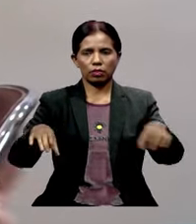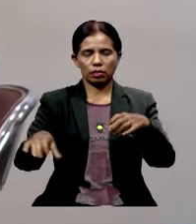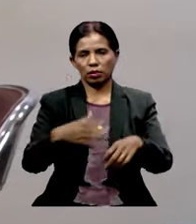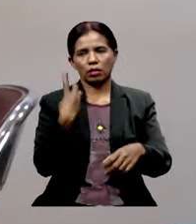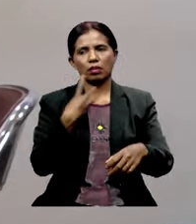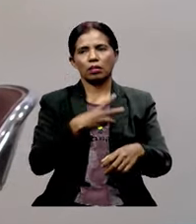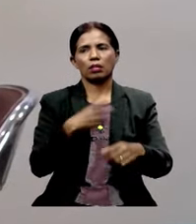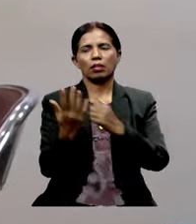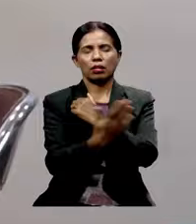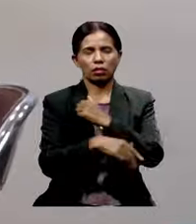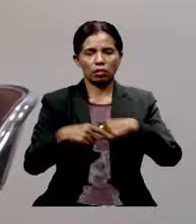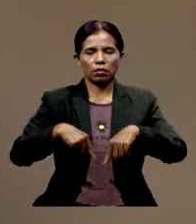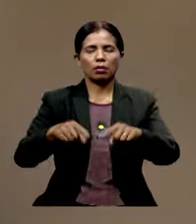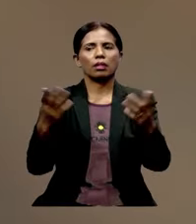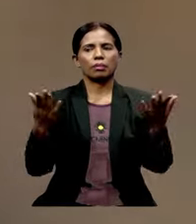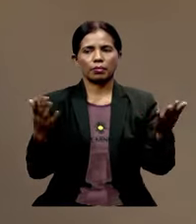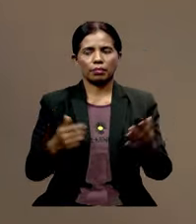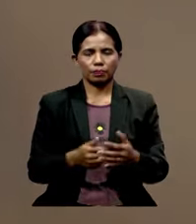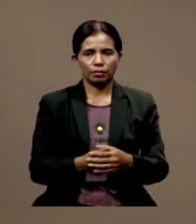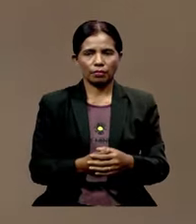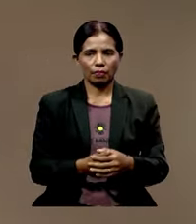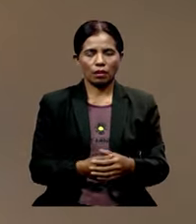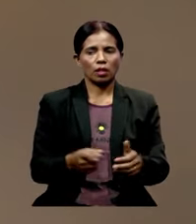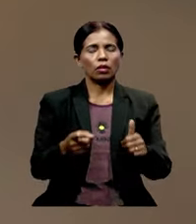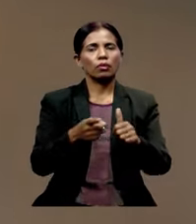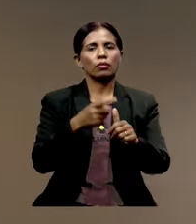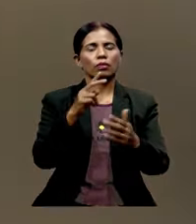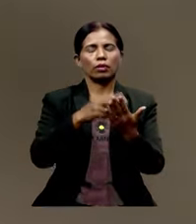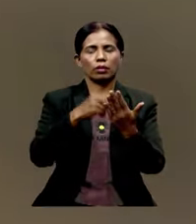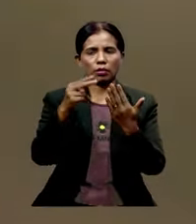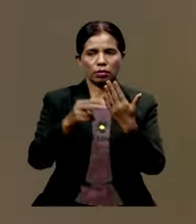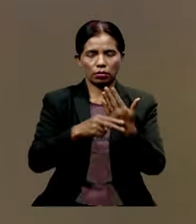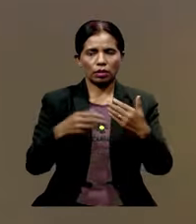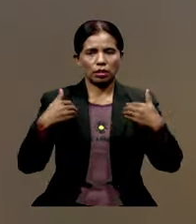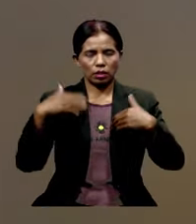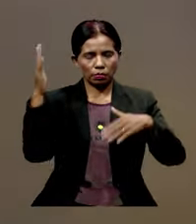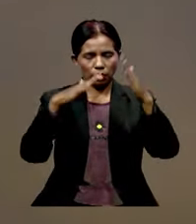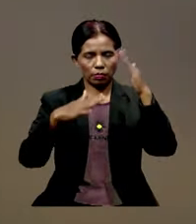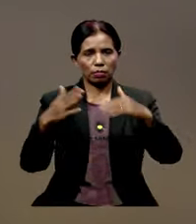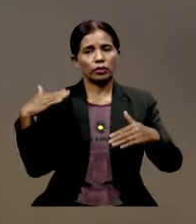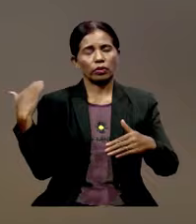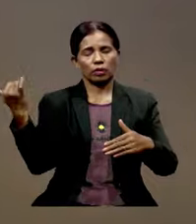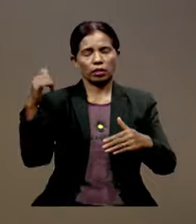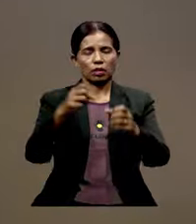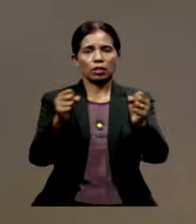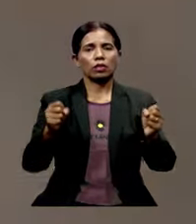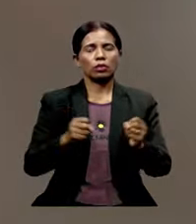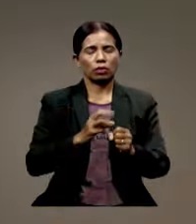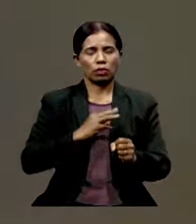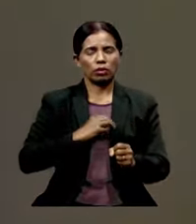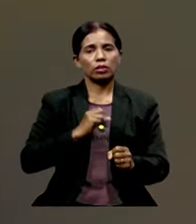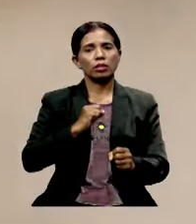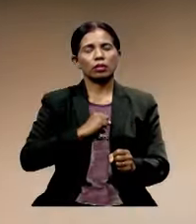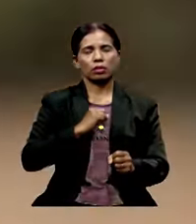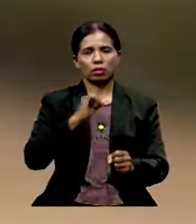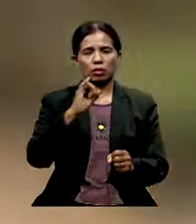continua na sauna atuando be antes ne iha inicio fulang novembro, mosu incidente entre joven sira iha suku lorba no Carabao,